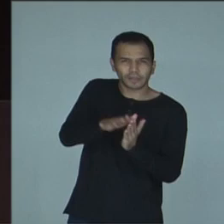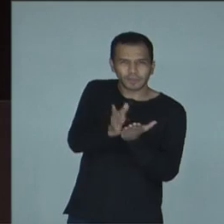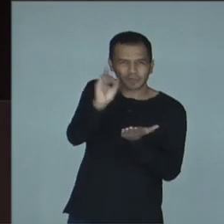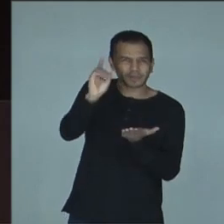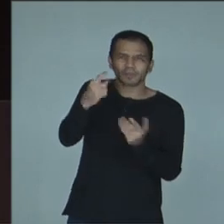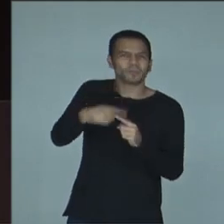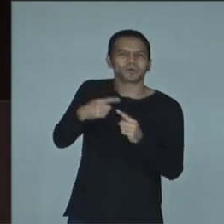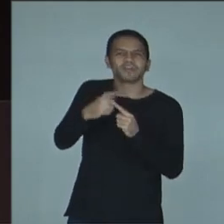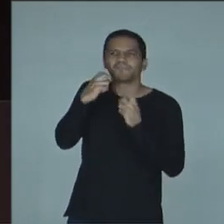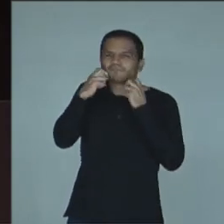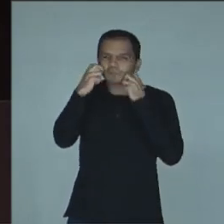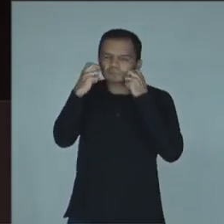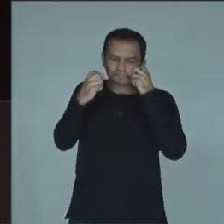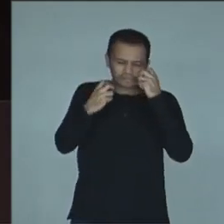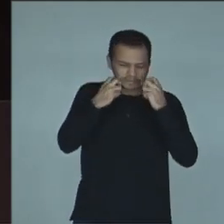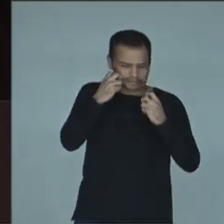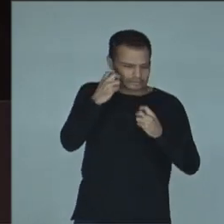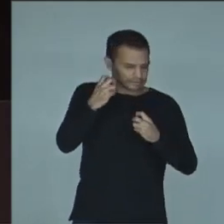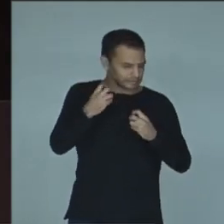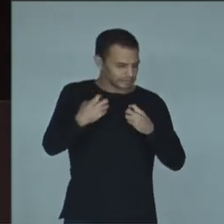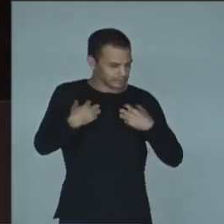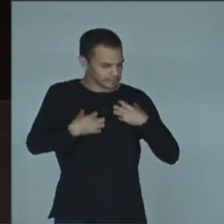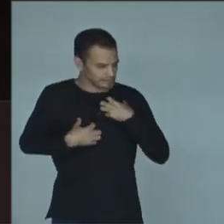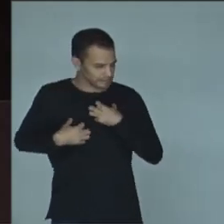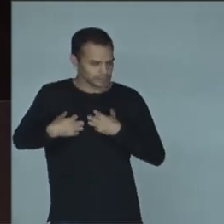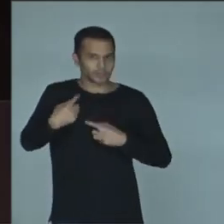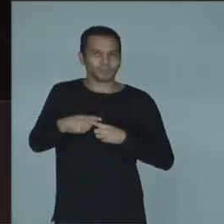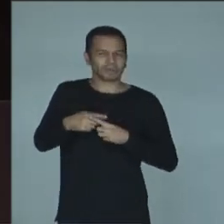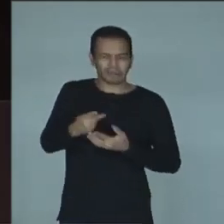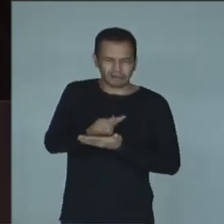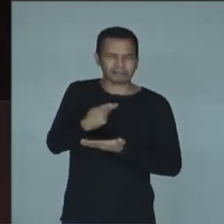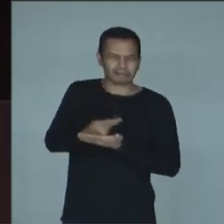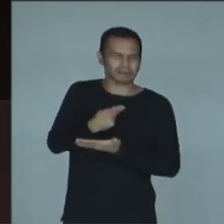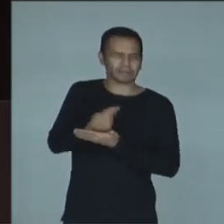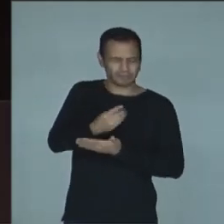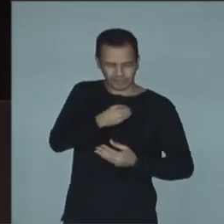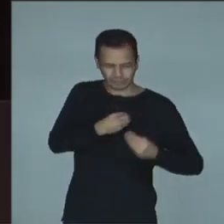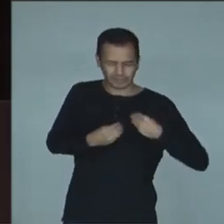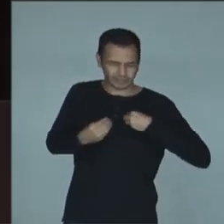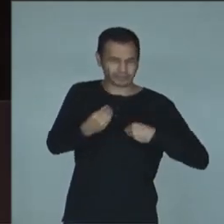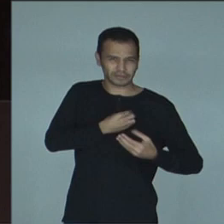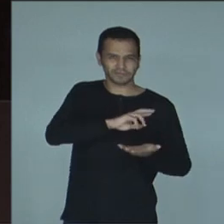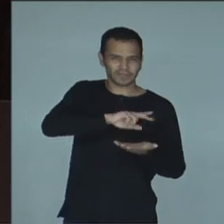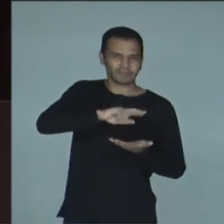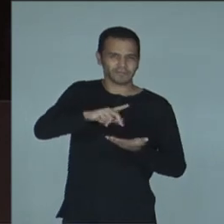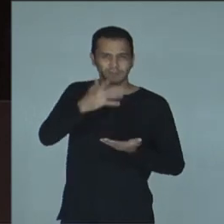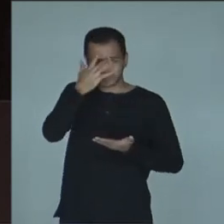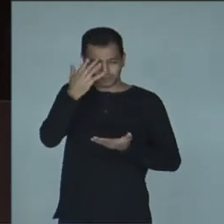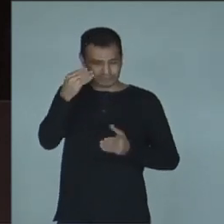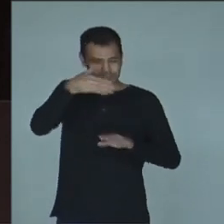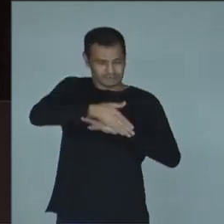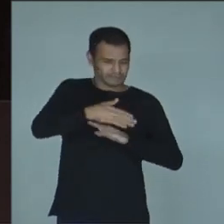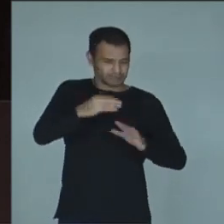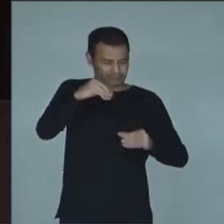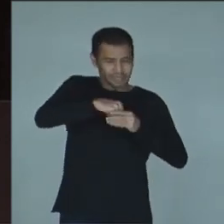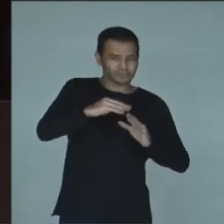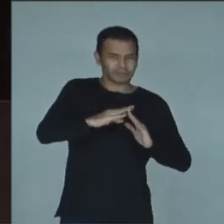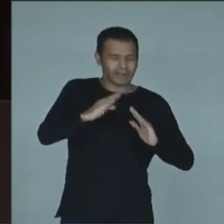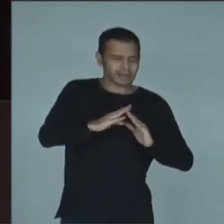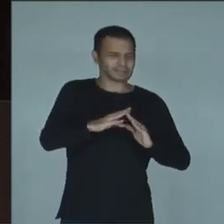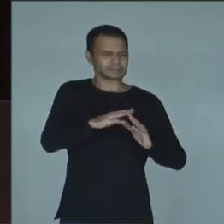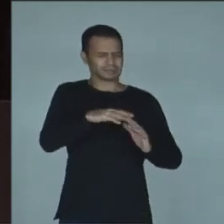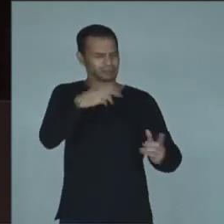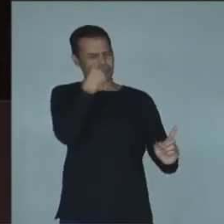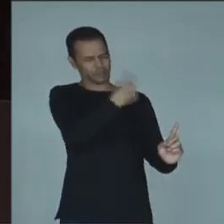fazendo algumas coisas erradas dos seus negócios estão agindo errado com sua família estão sendo grosseiros em casa estão espancando um